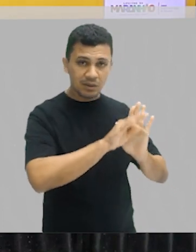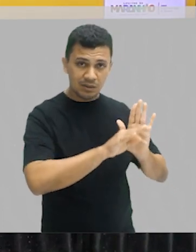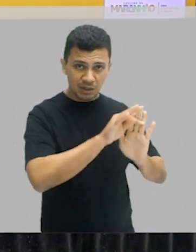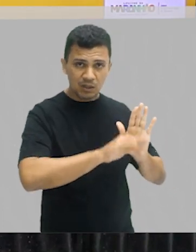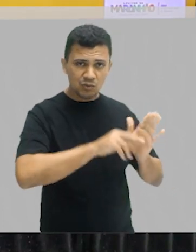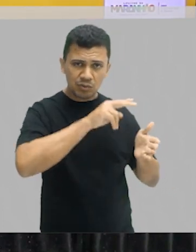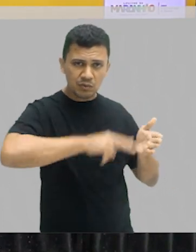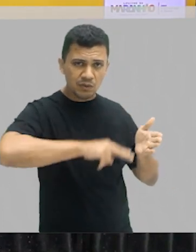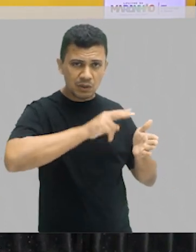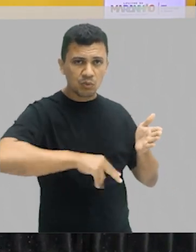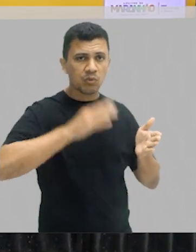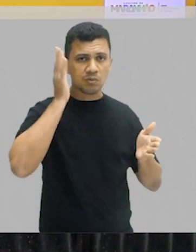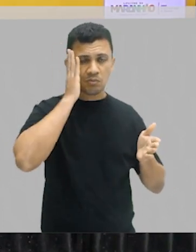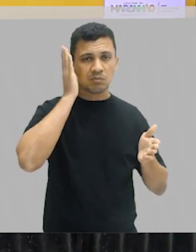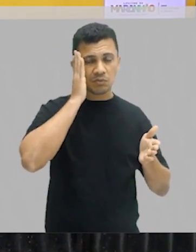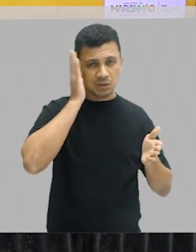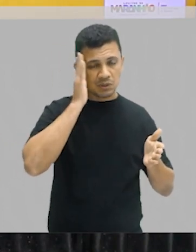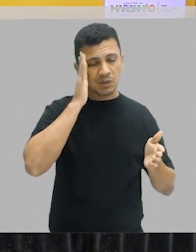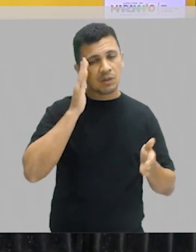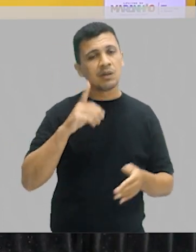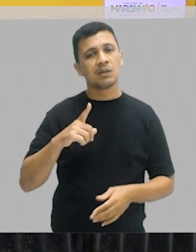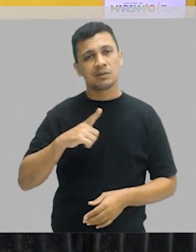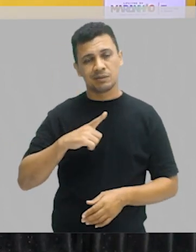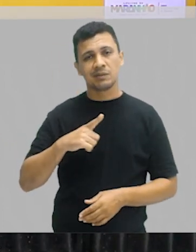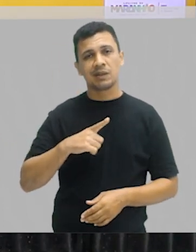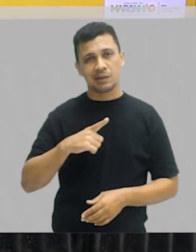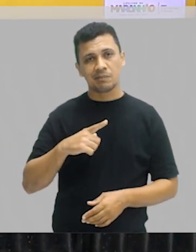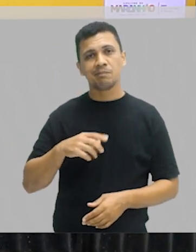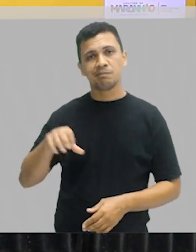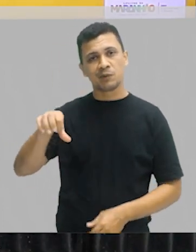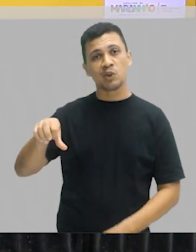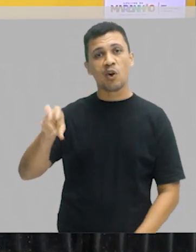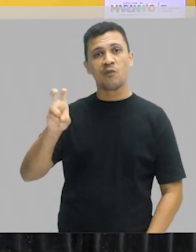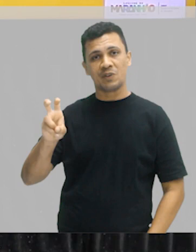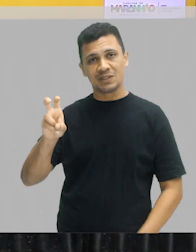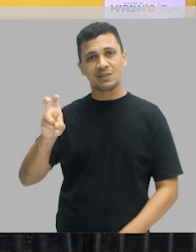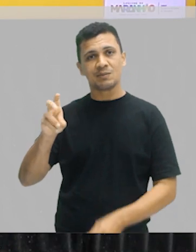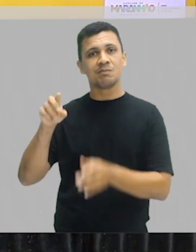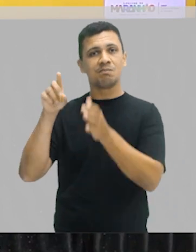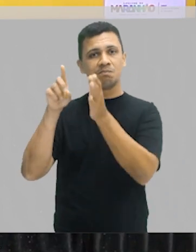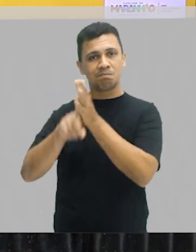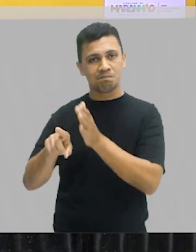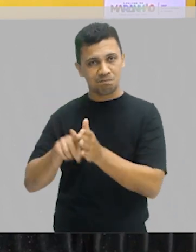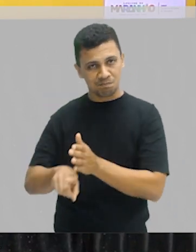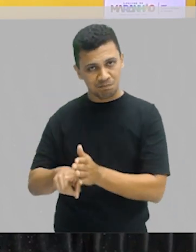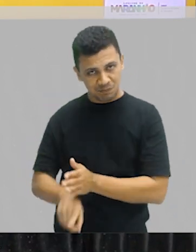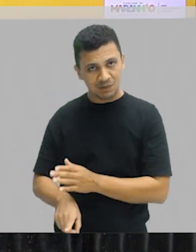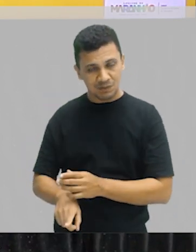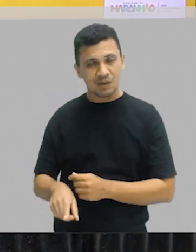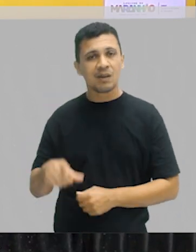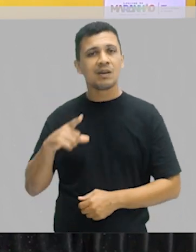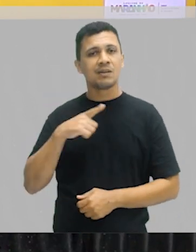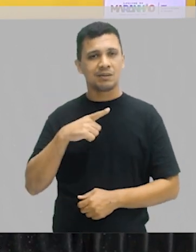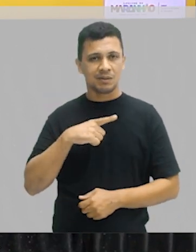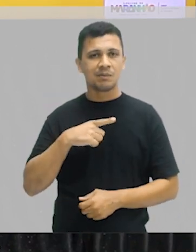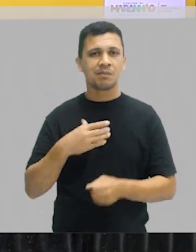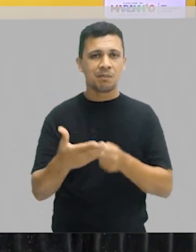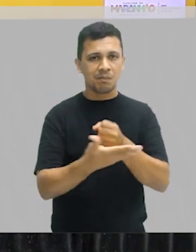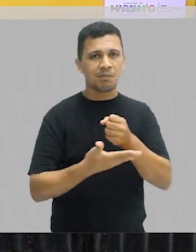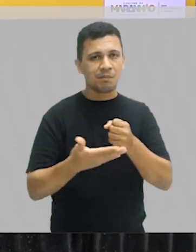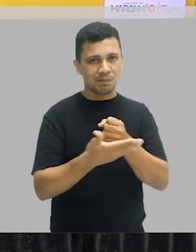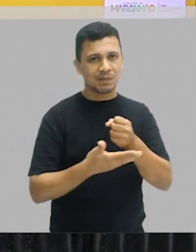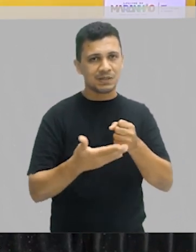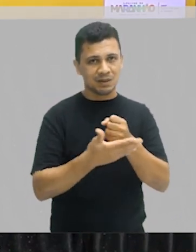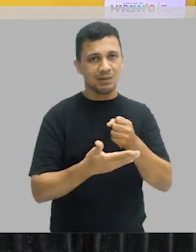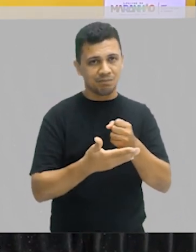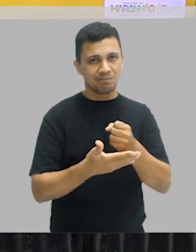é muito comum, praticamente 95% da prova de espanhol do Enem é baseada em interpretação